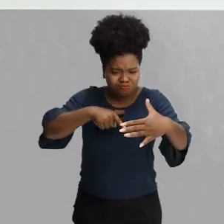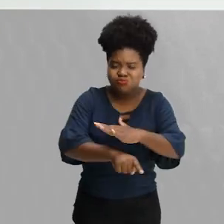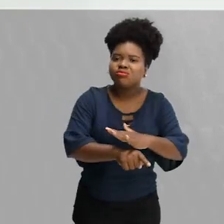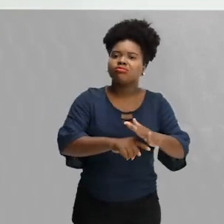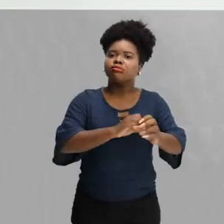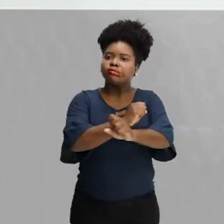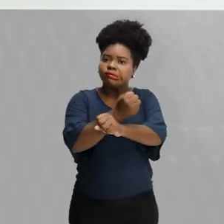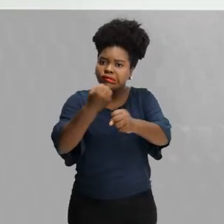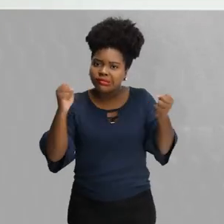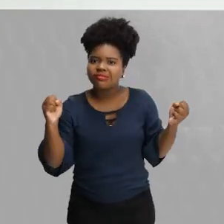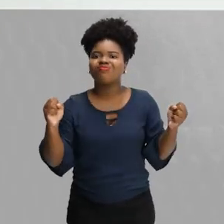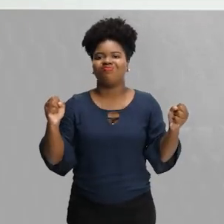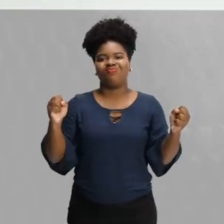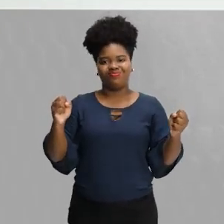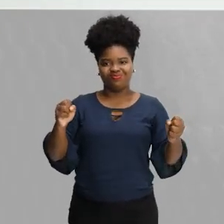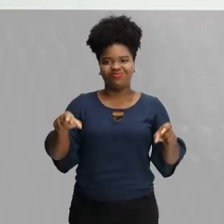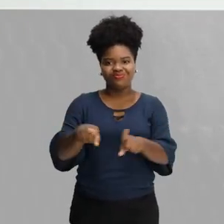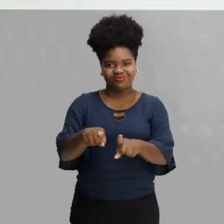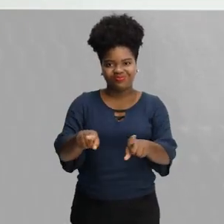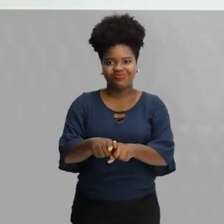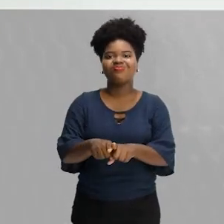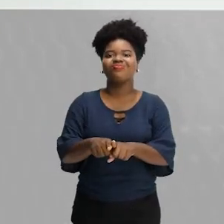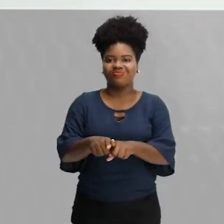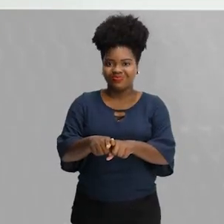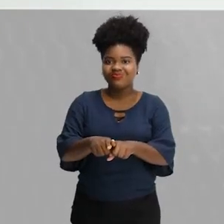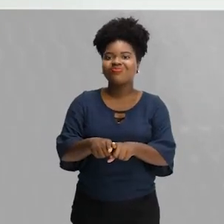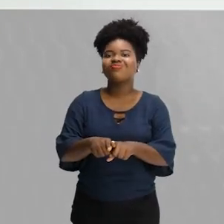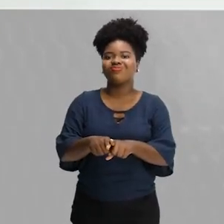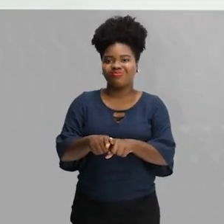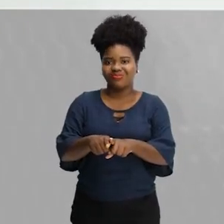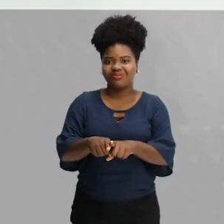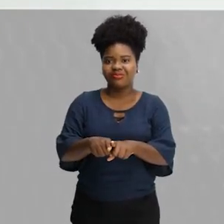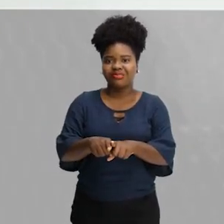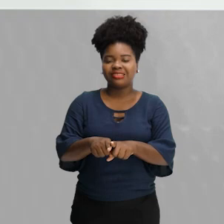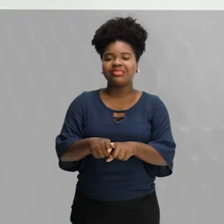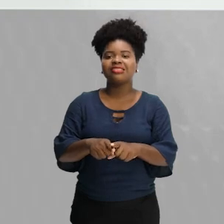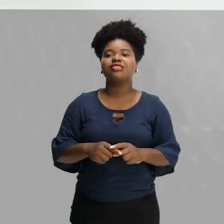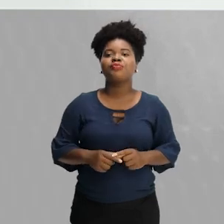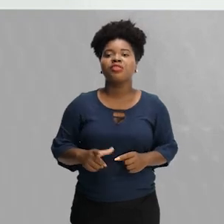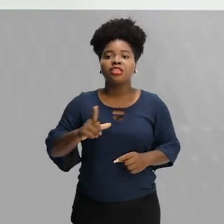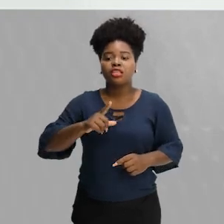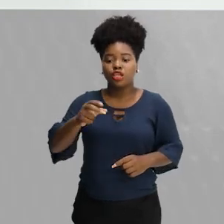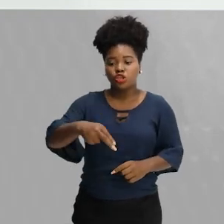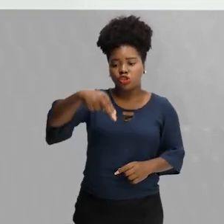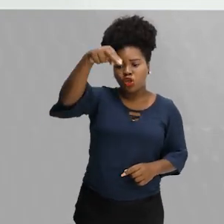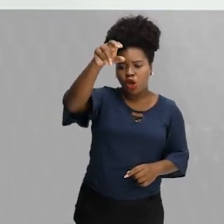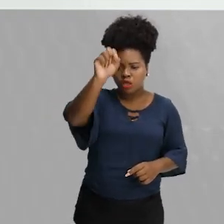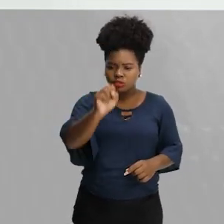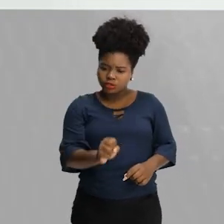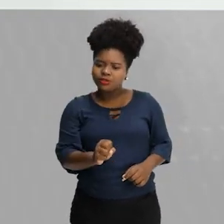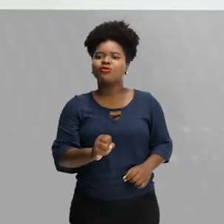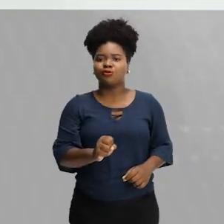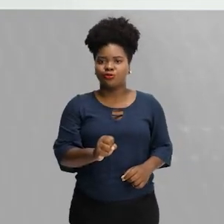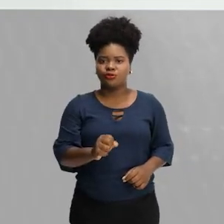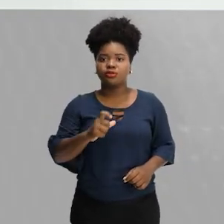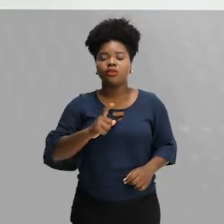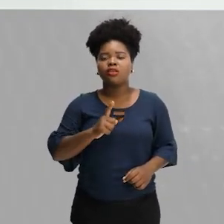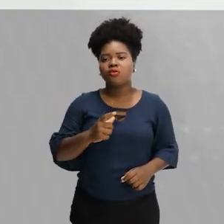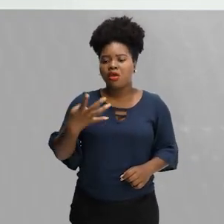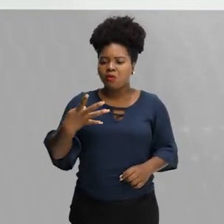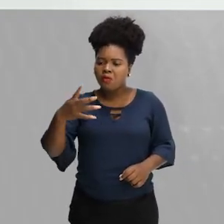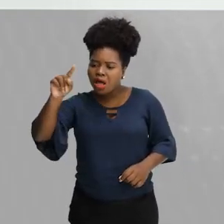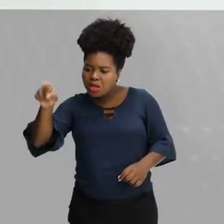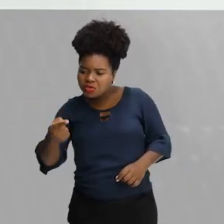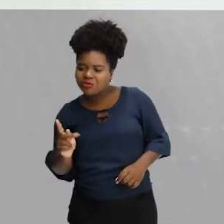pontos extremos equidistantes, ou seja, de mesma distância. Norte e sul, um pouco mais de 4.000